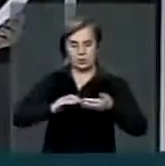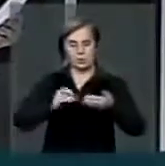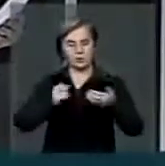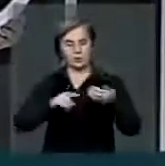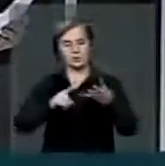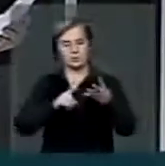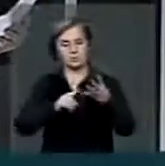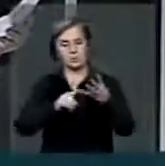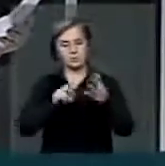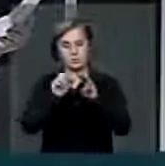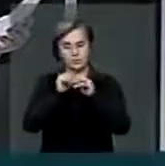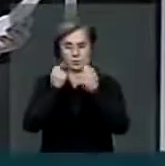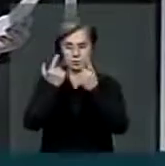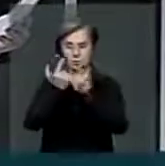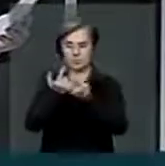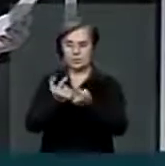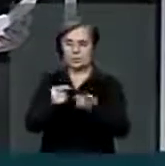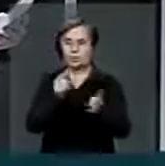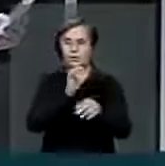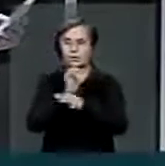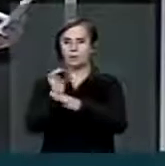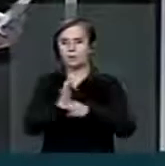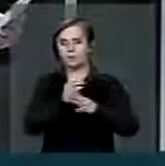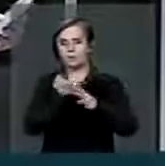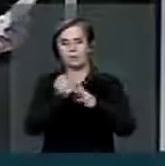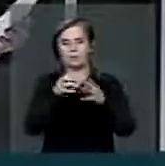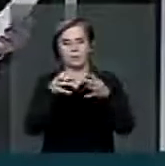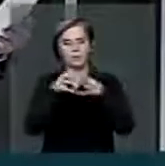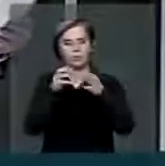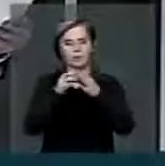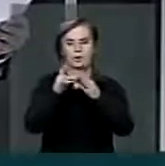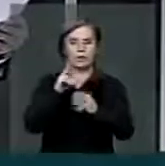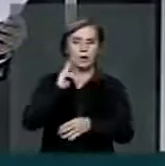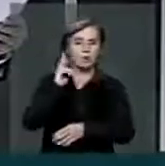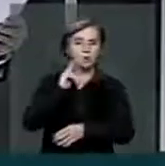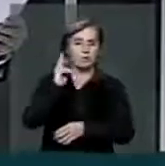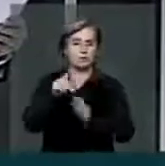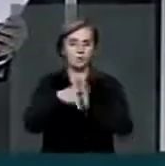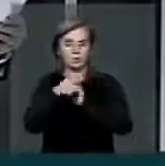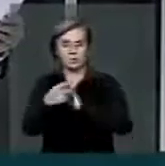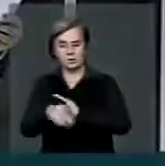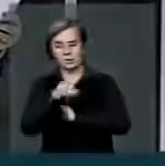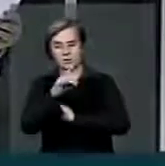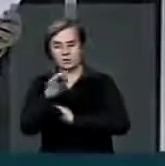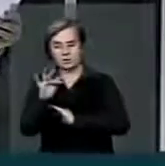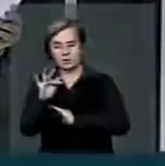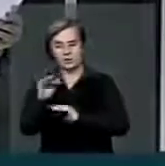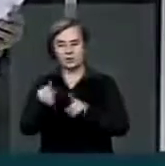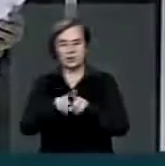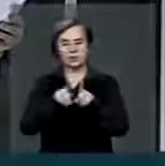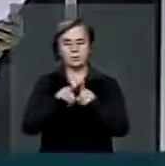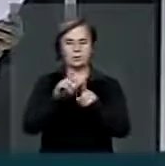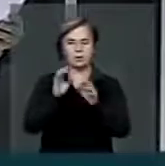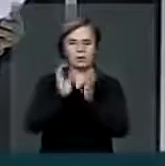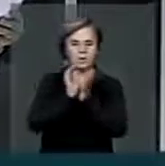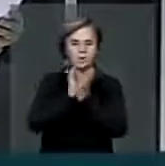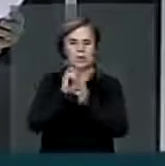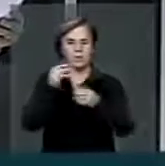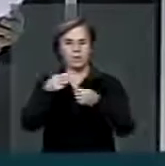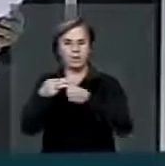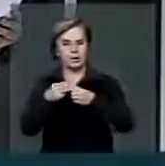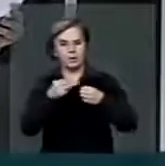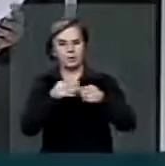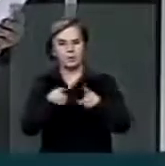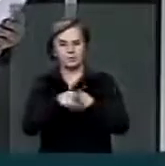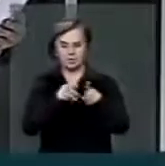da Assembleia Legislativa do Estado, da Câmara Legislativa do Distrito Federal, da Câmara Municipal, por